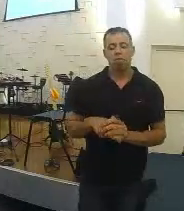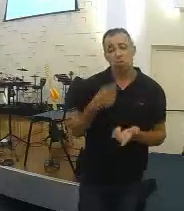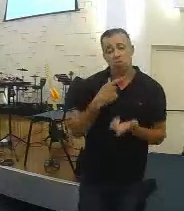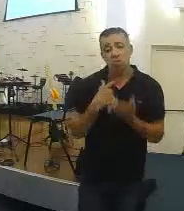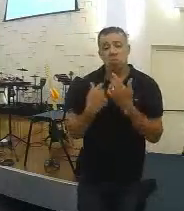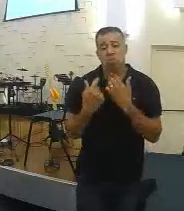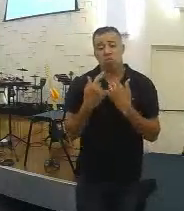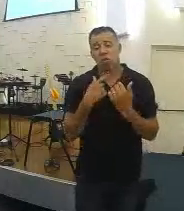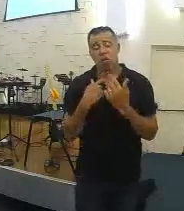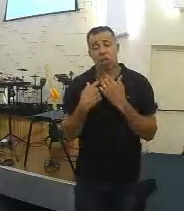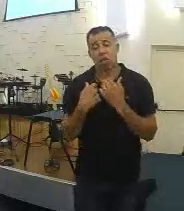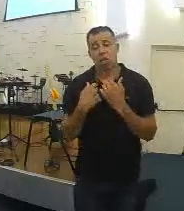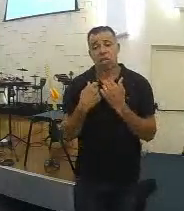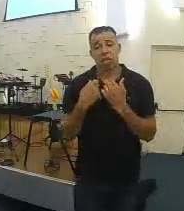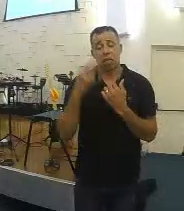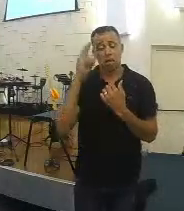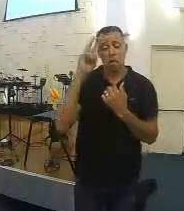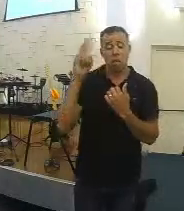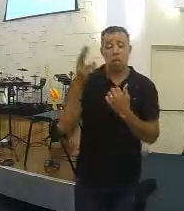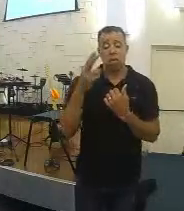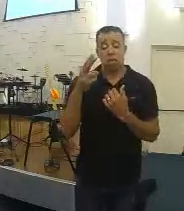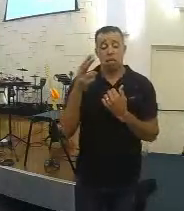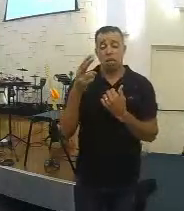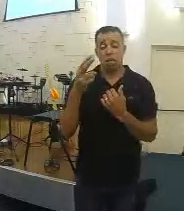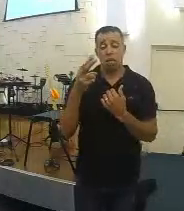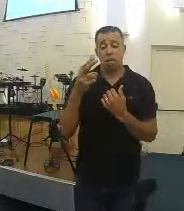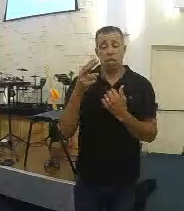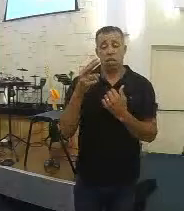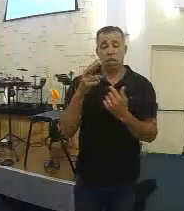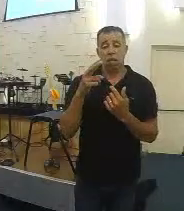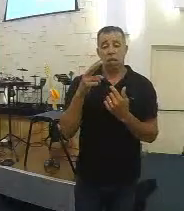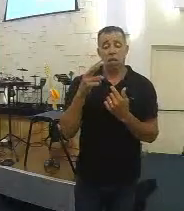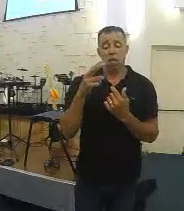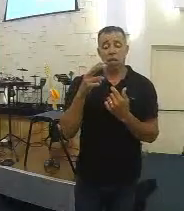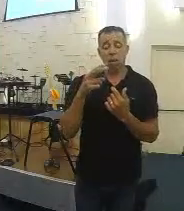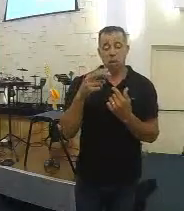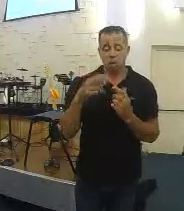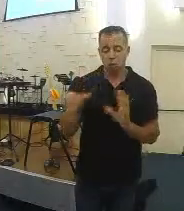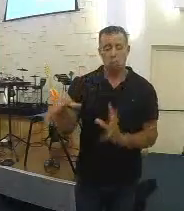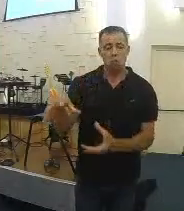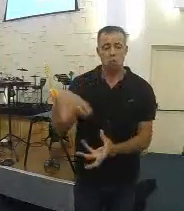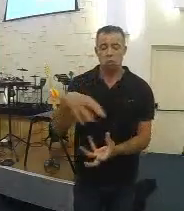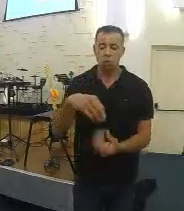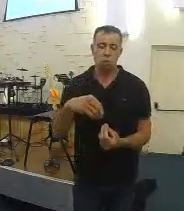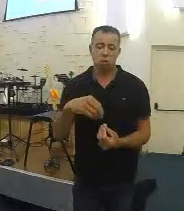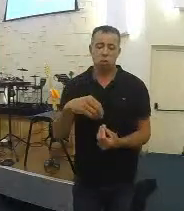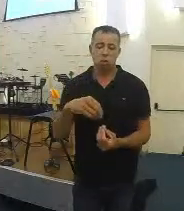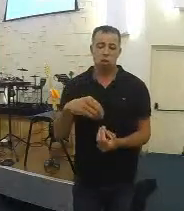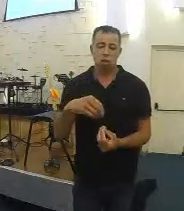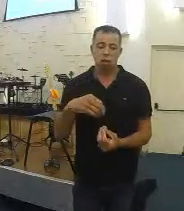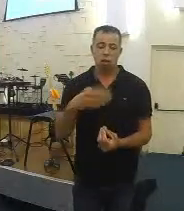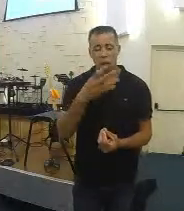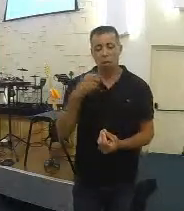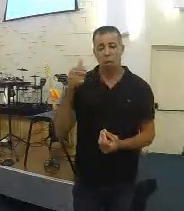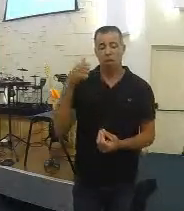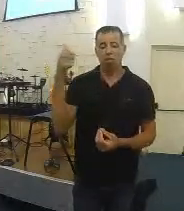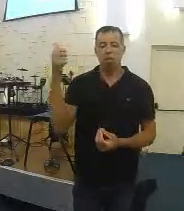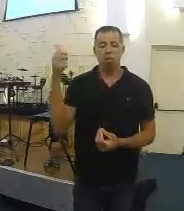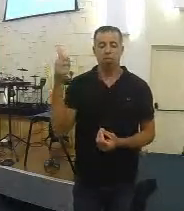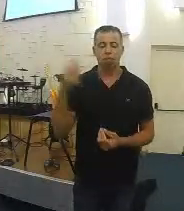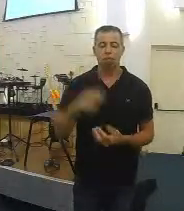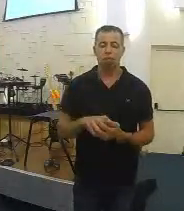pelo reconhecimento ou pela valorização de si mesmo no mercado, no consumo, na aquisição de